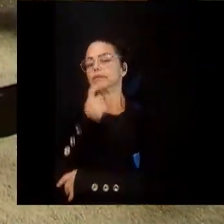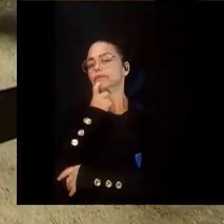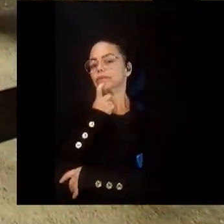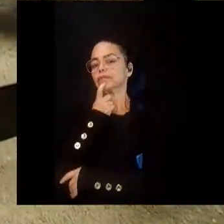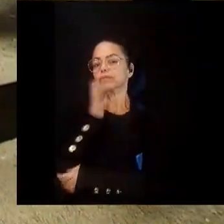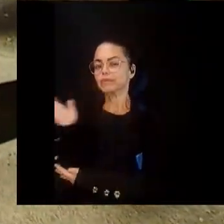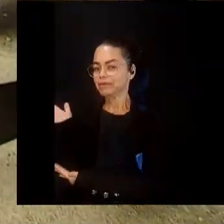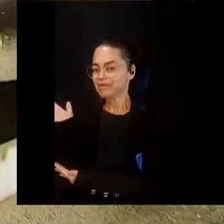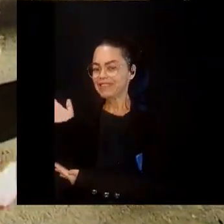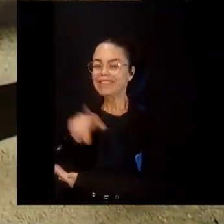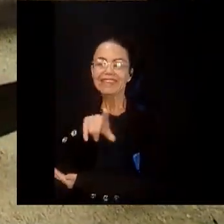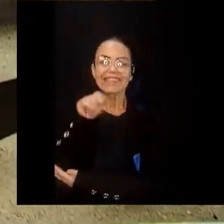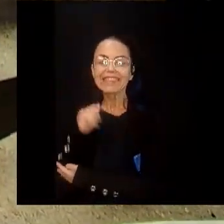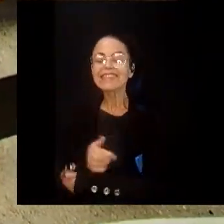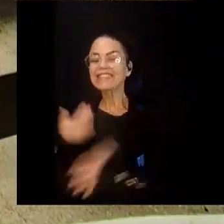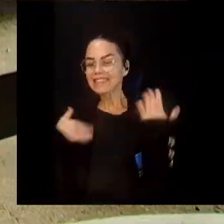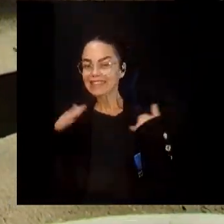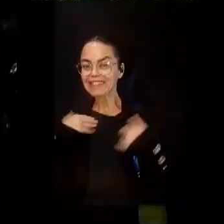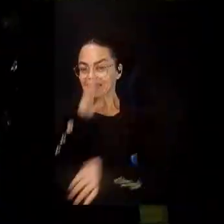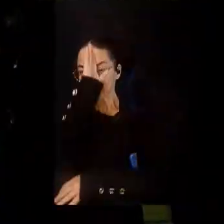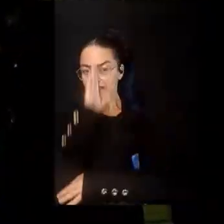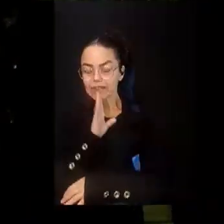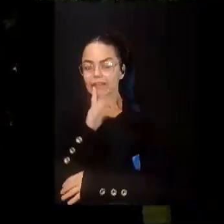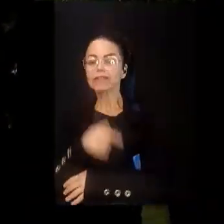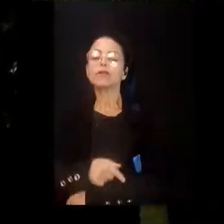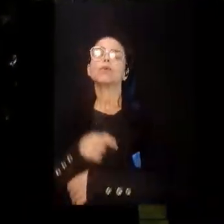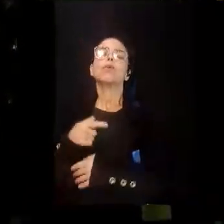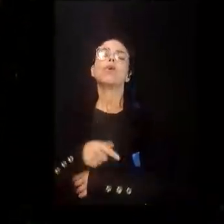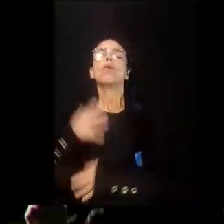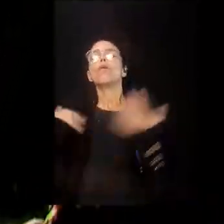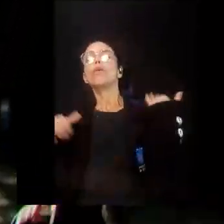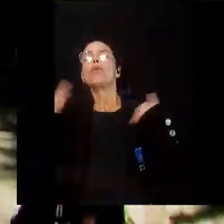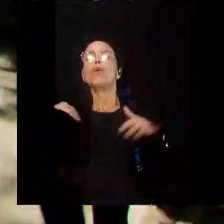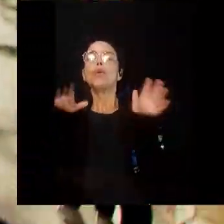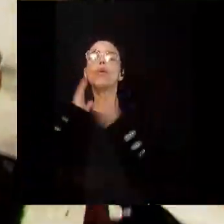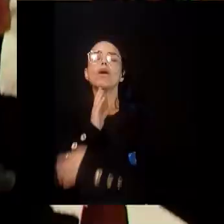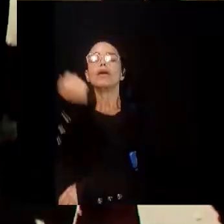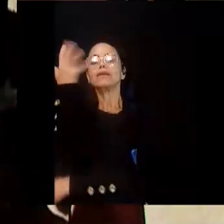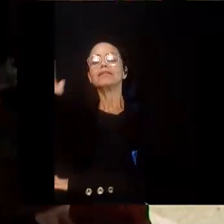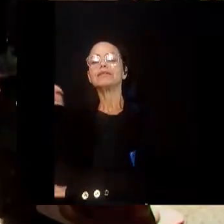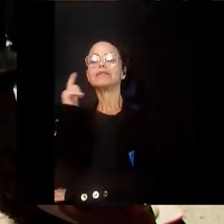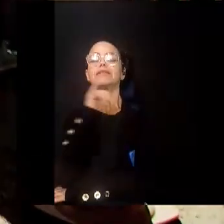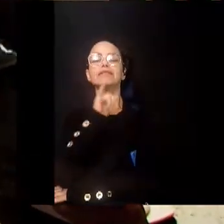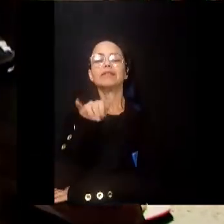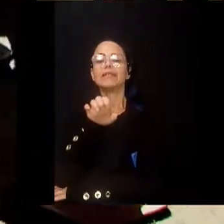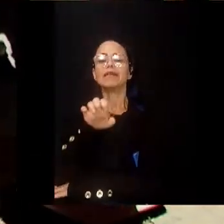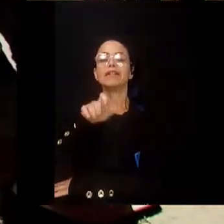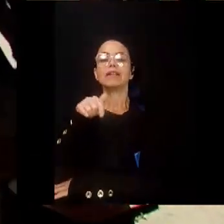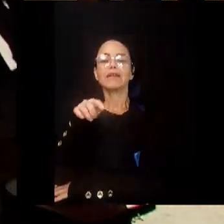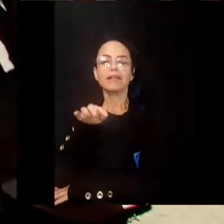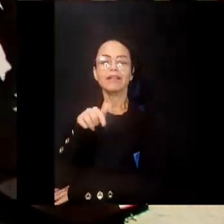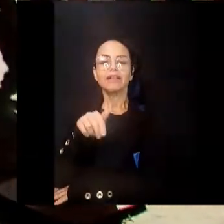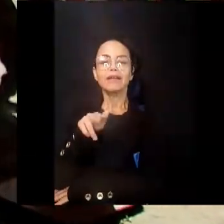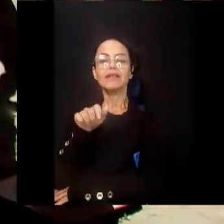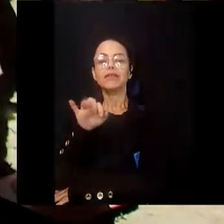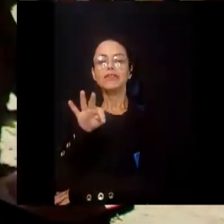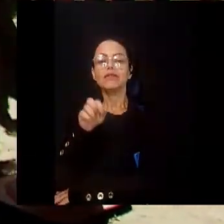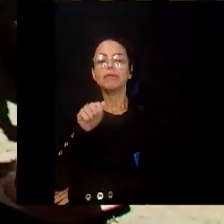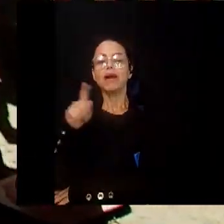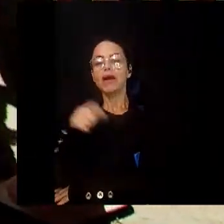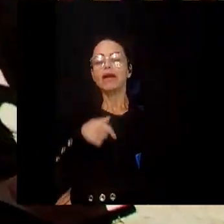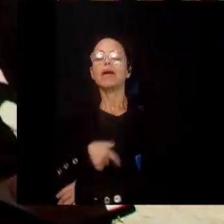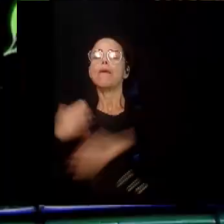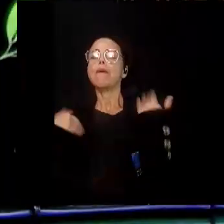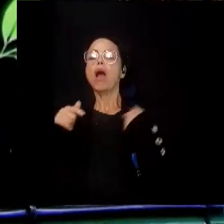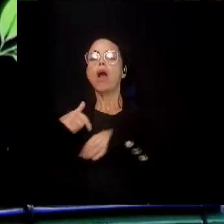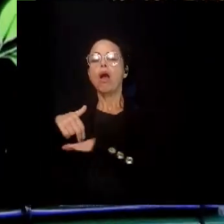de lazer gratuita e ao ar livre. No Bosque dos Jequitibás, além das áreas verdes e dos espaços para caminhada, os